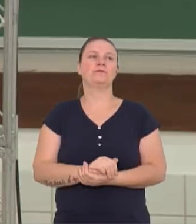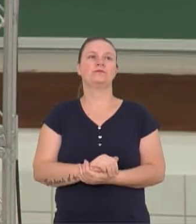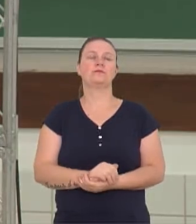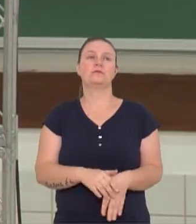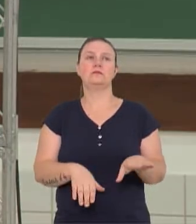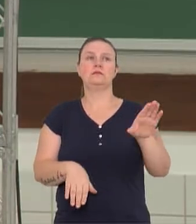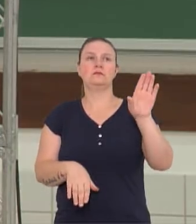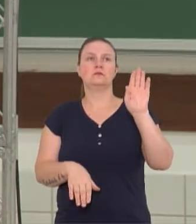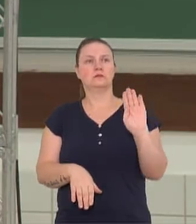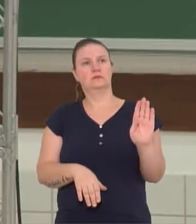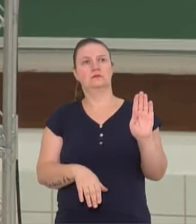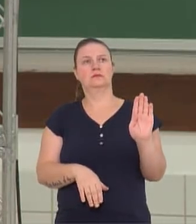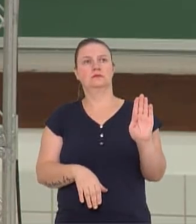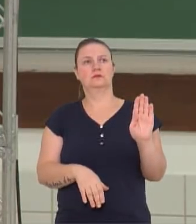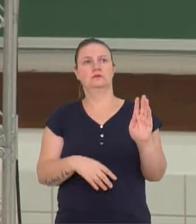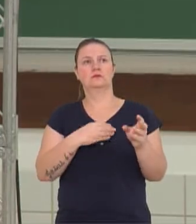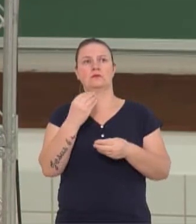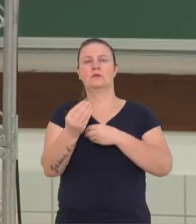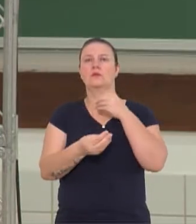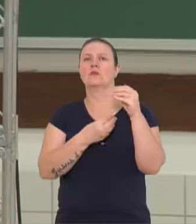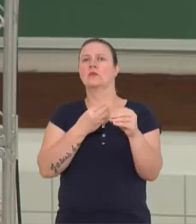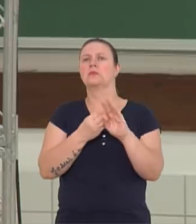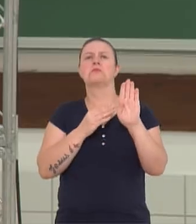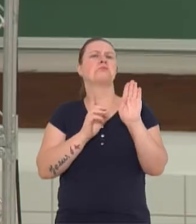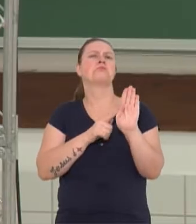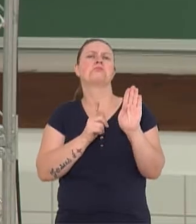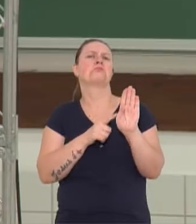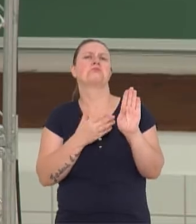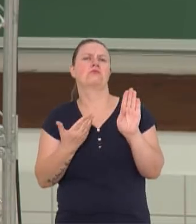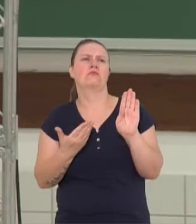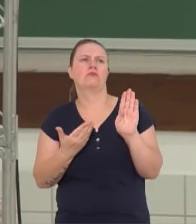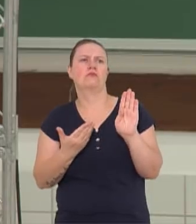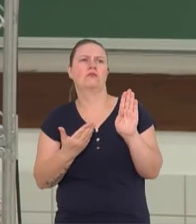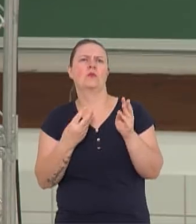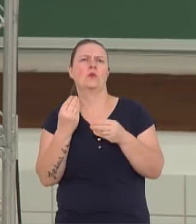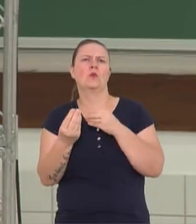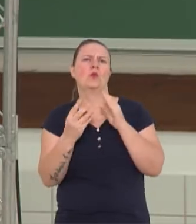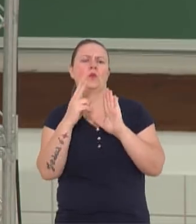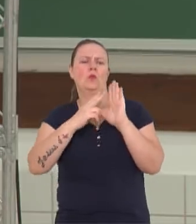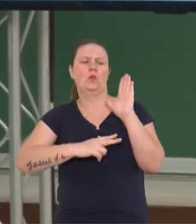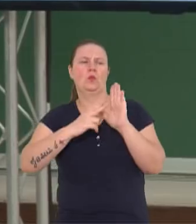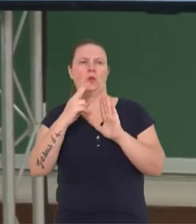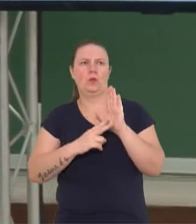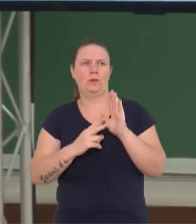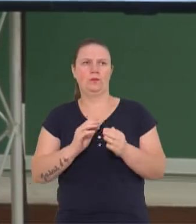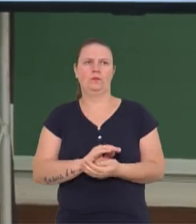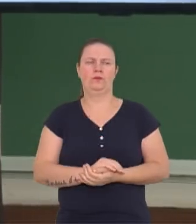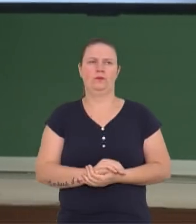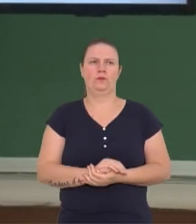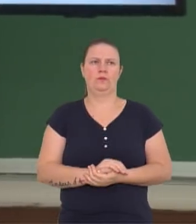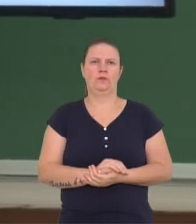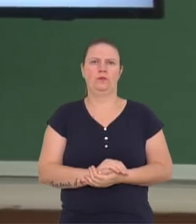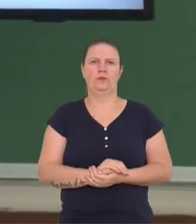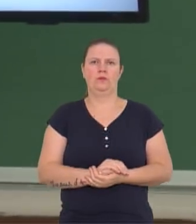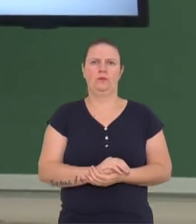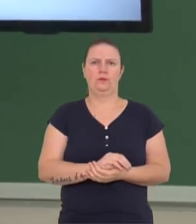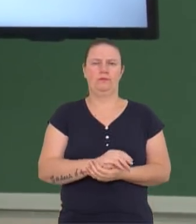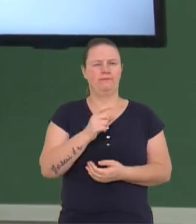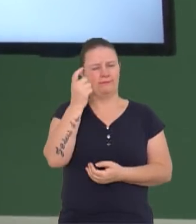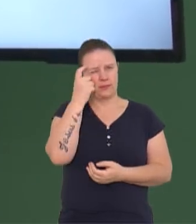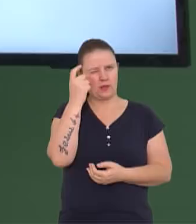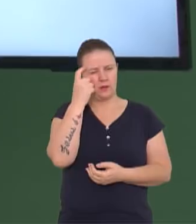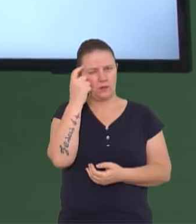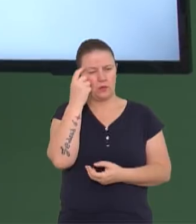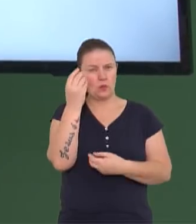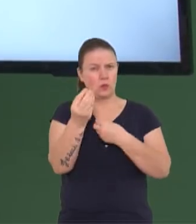B? Como é que vai ficar a letra B? Como é que eu leio esse número? Hein? Esse número aqui. Pensa,